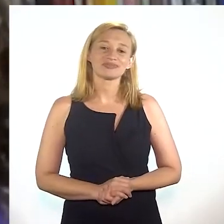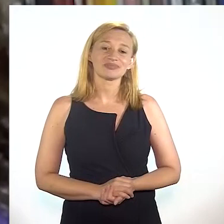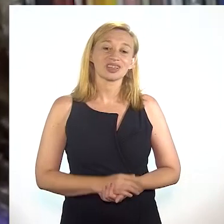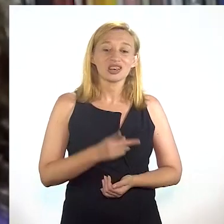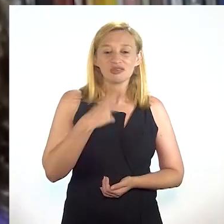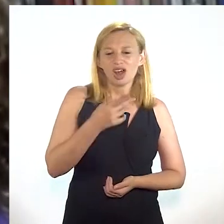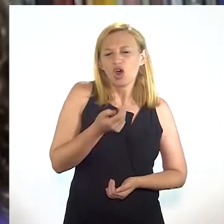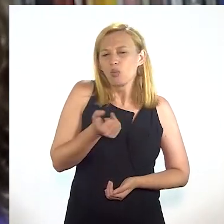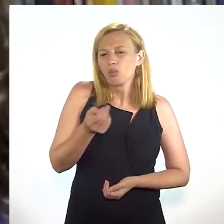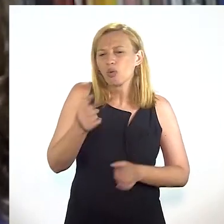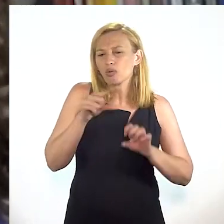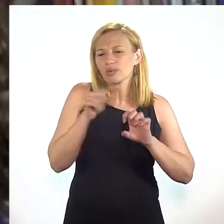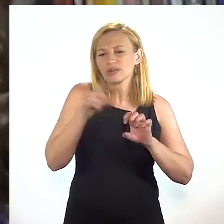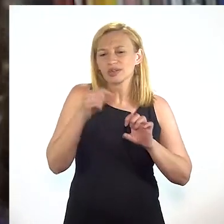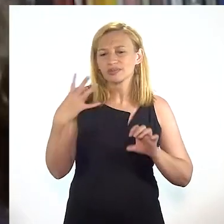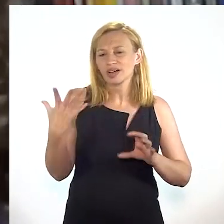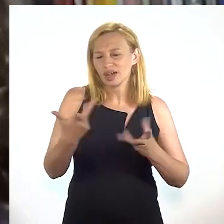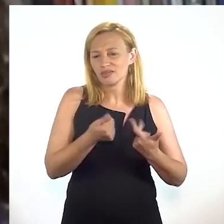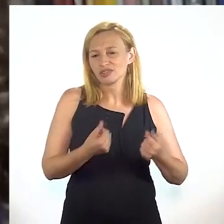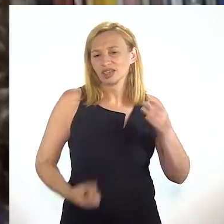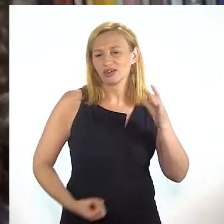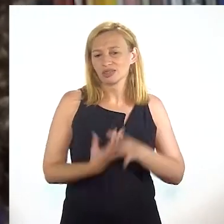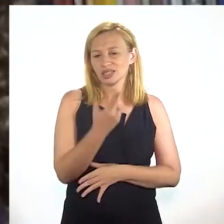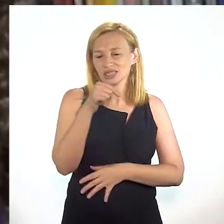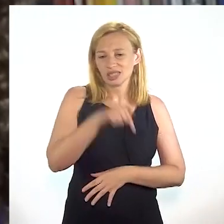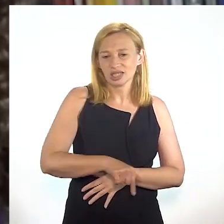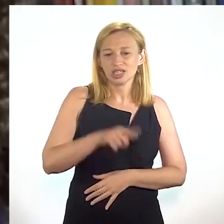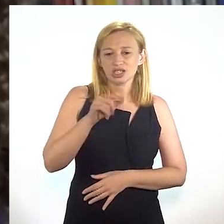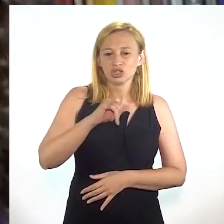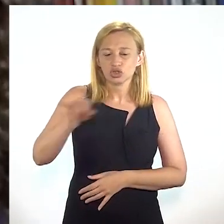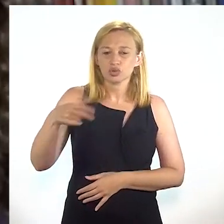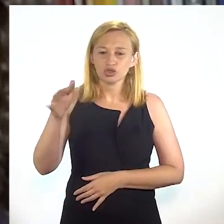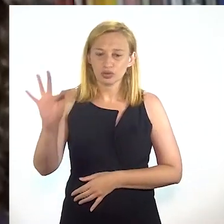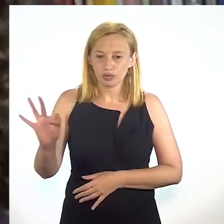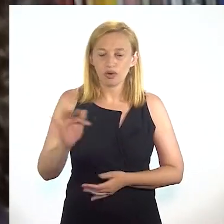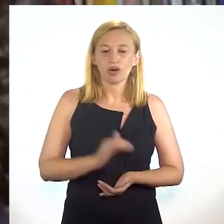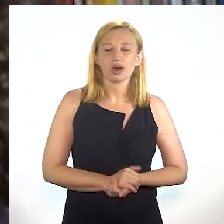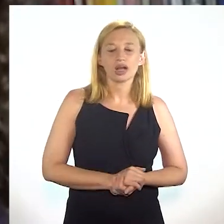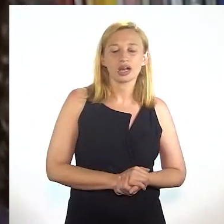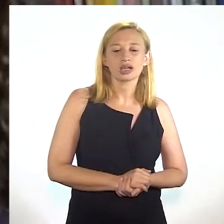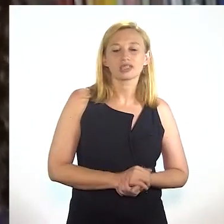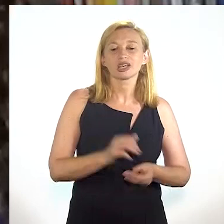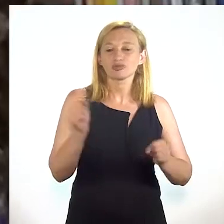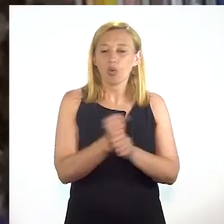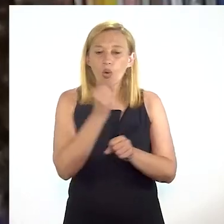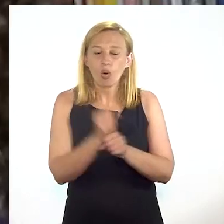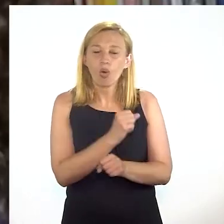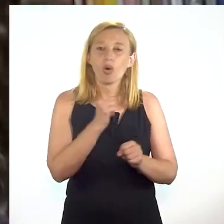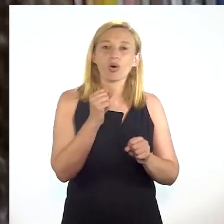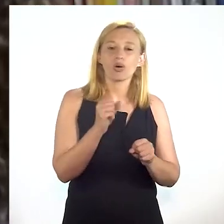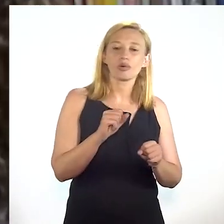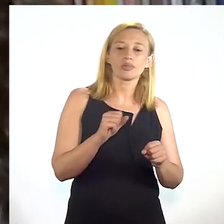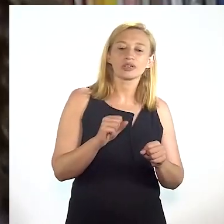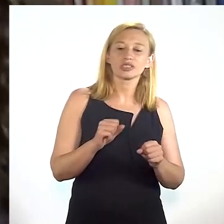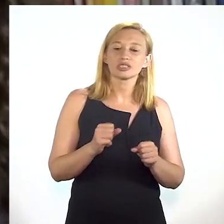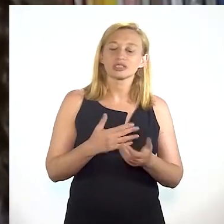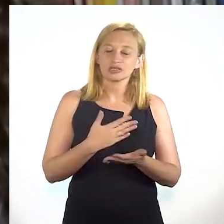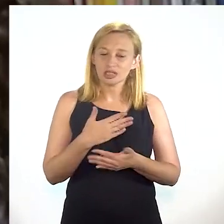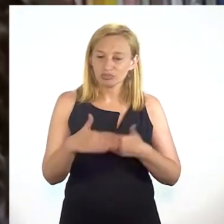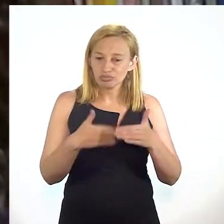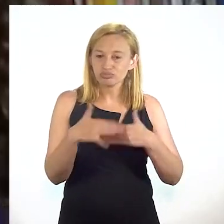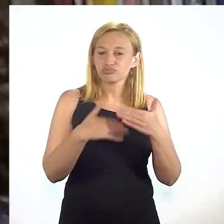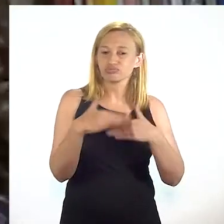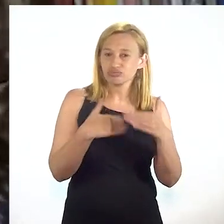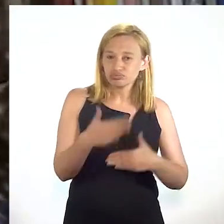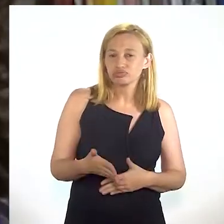vocês e contar um pouco desse empreendimento maravilhoso que está surgindo aqui em Juiz de Fora. é um empreendimento que está em obra, né? Mas é uma